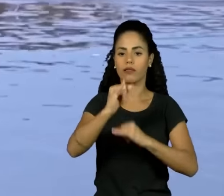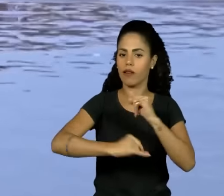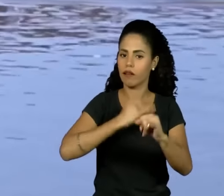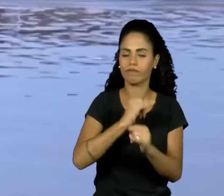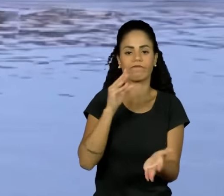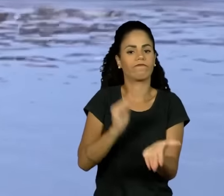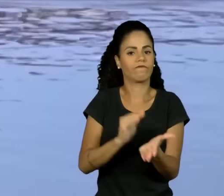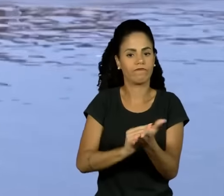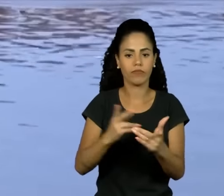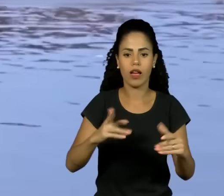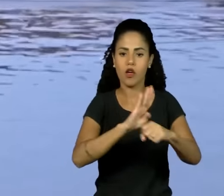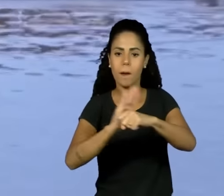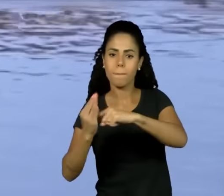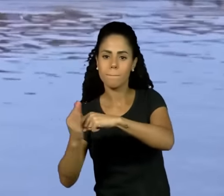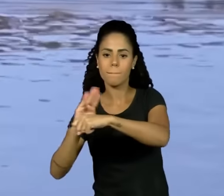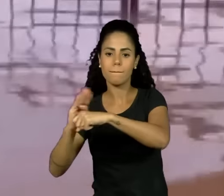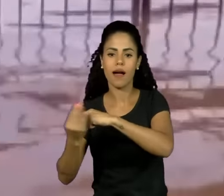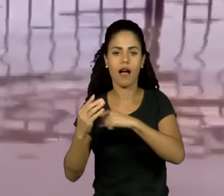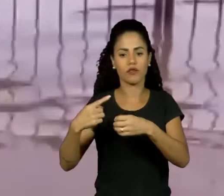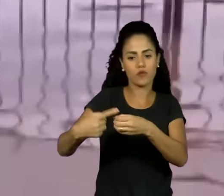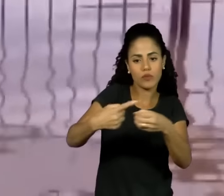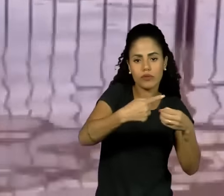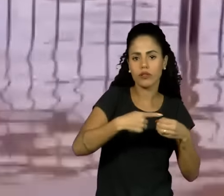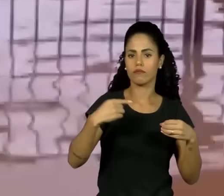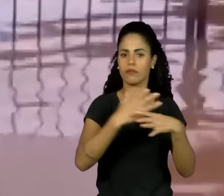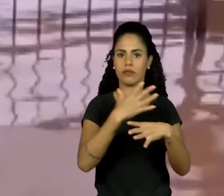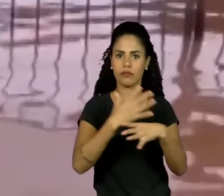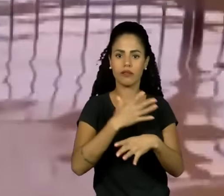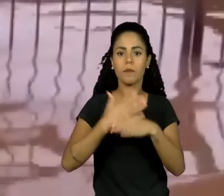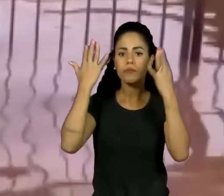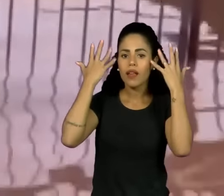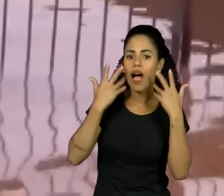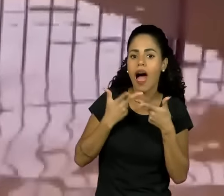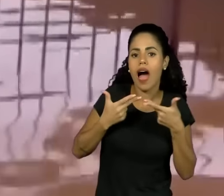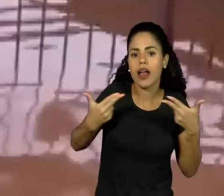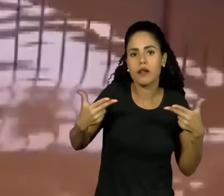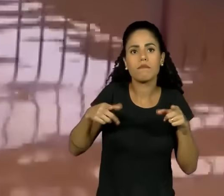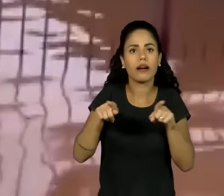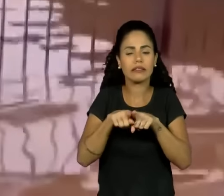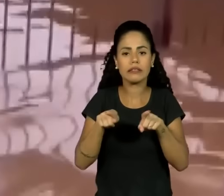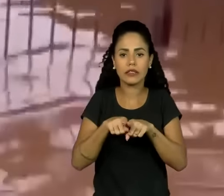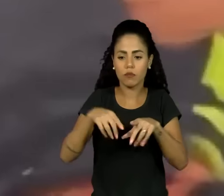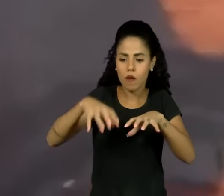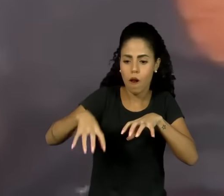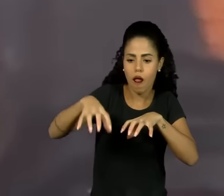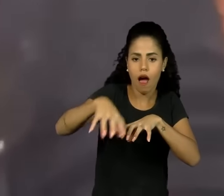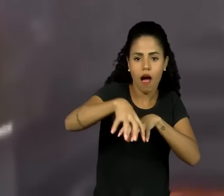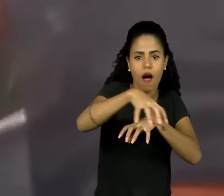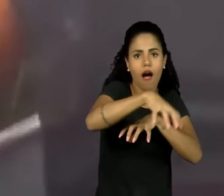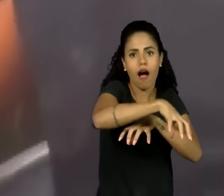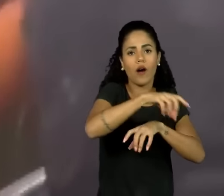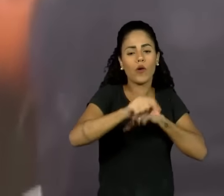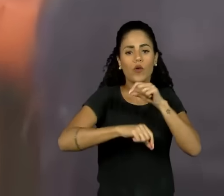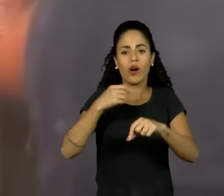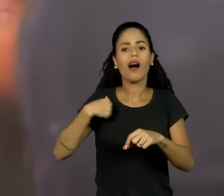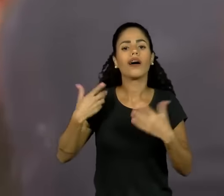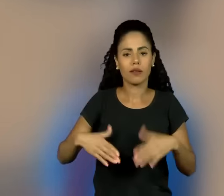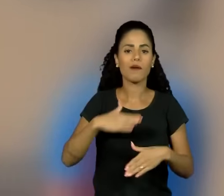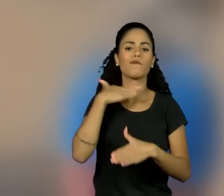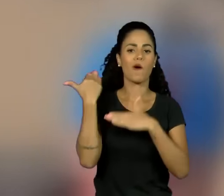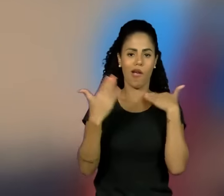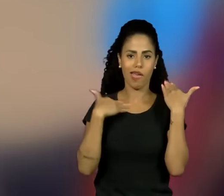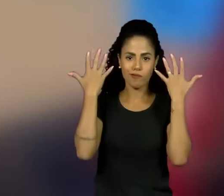em bairros ou municípios inteiros. Animais domésticos e silvestres em zonas urbanas ou rurais perderam a